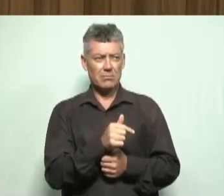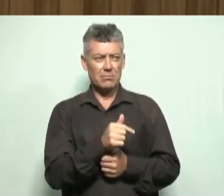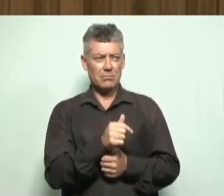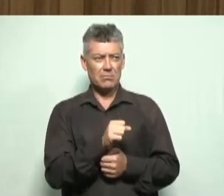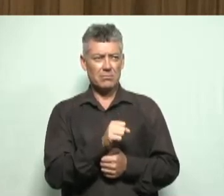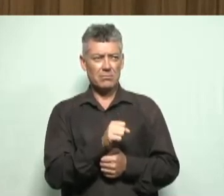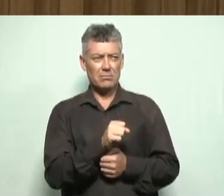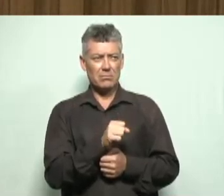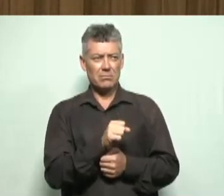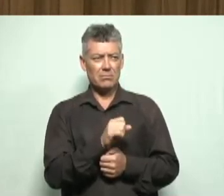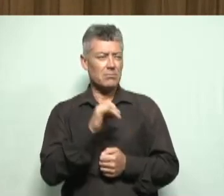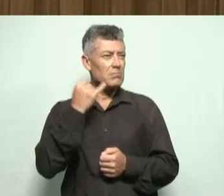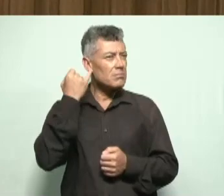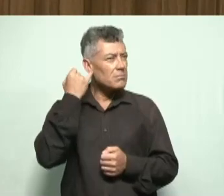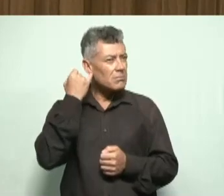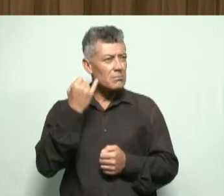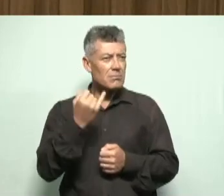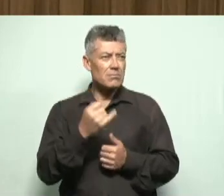1506, 1507 e 1508, Júlia Ruda.